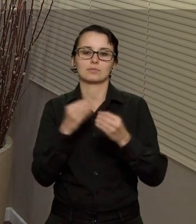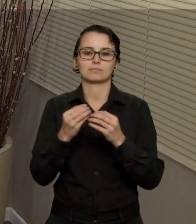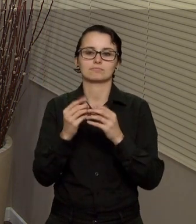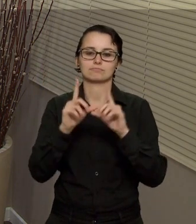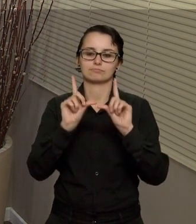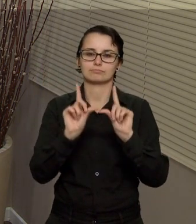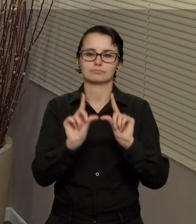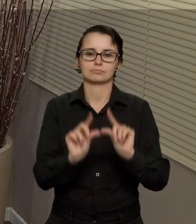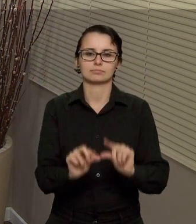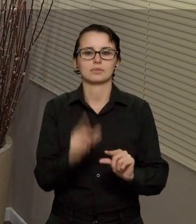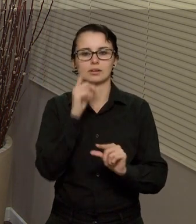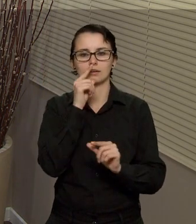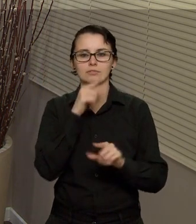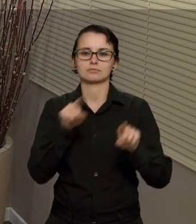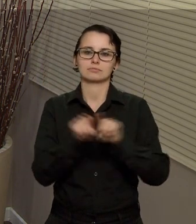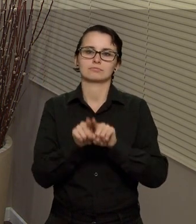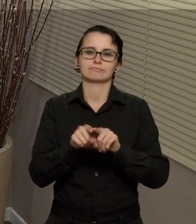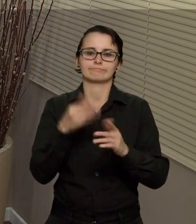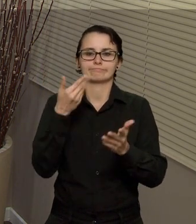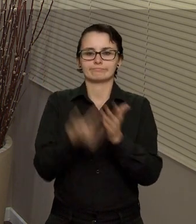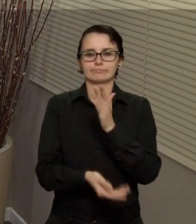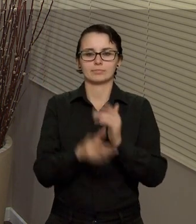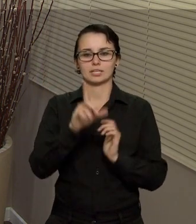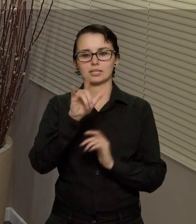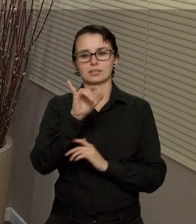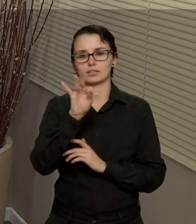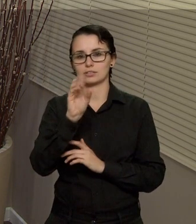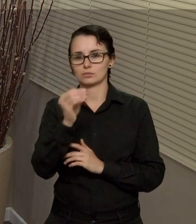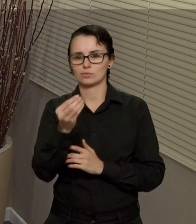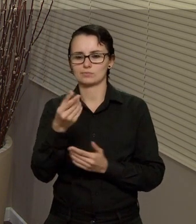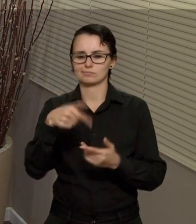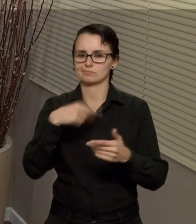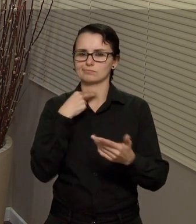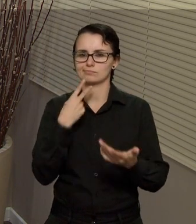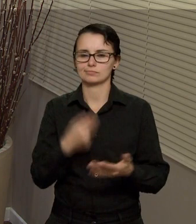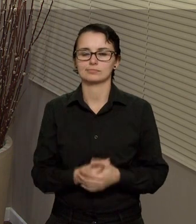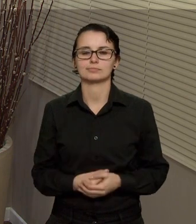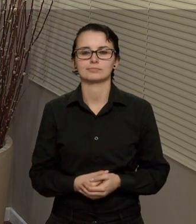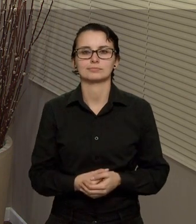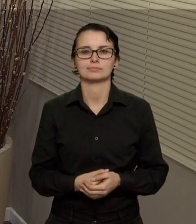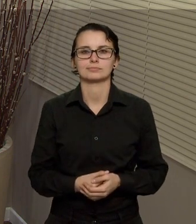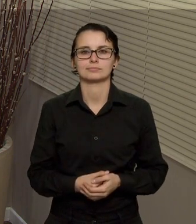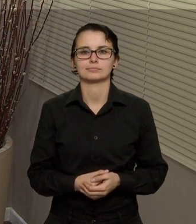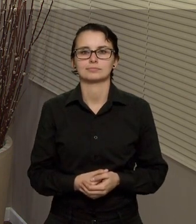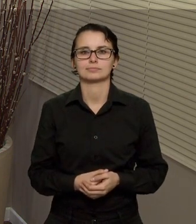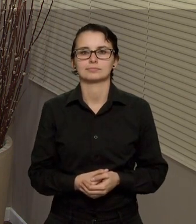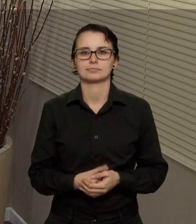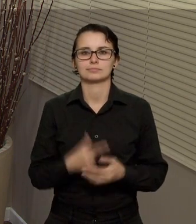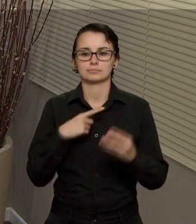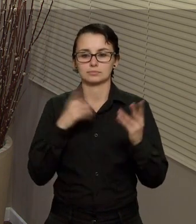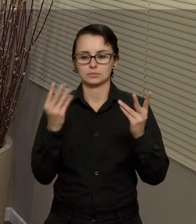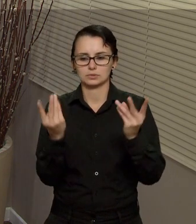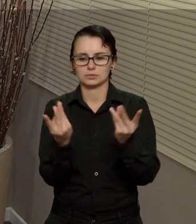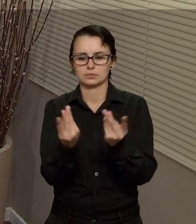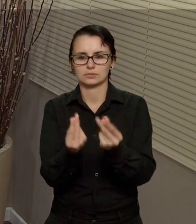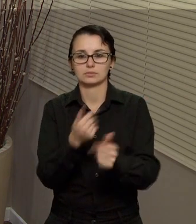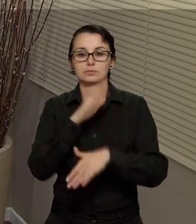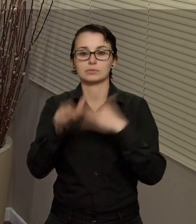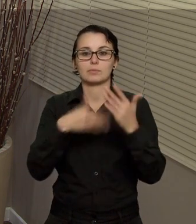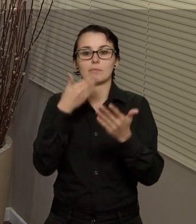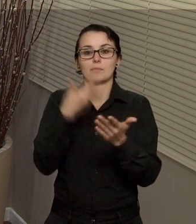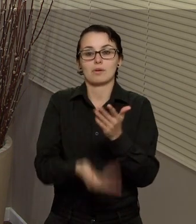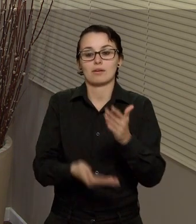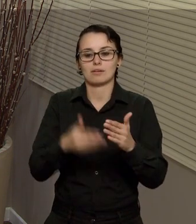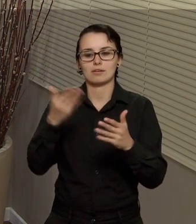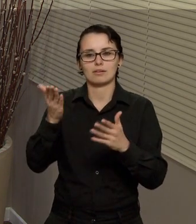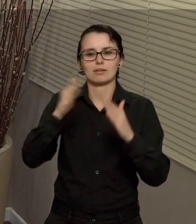a sedimentação e assoreamento do leito. O assoreamento provoca a perda de habitats